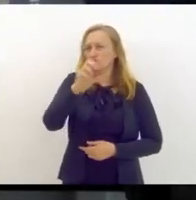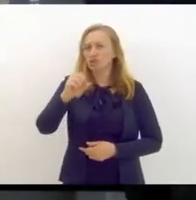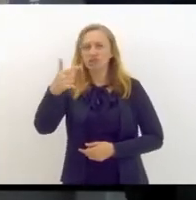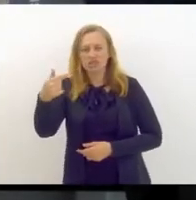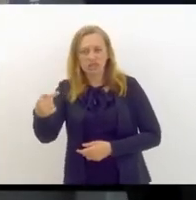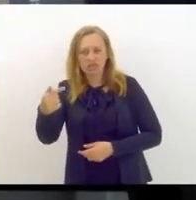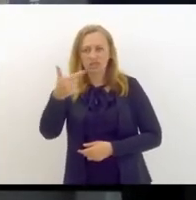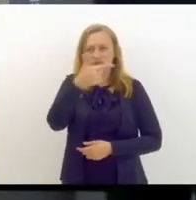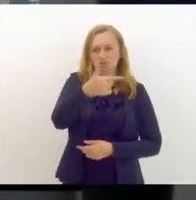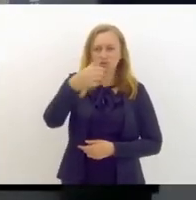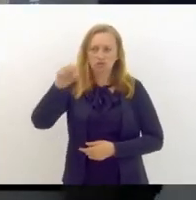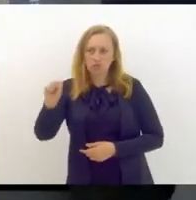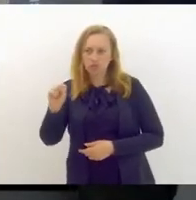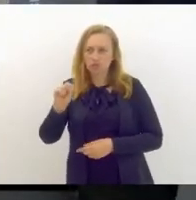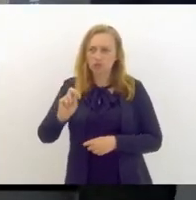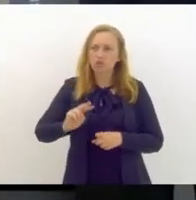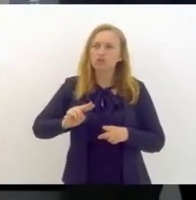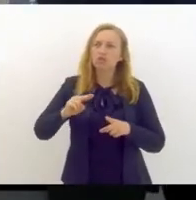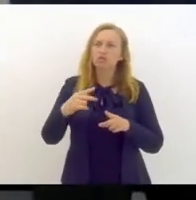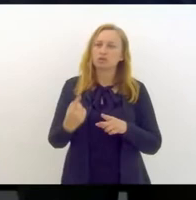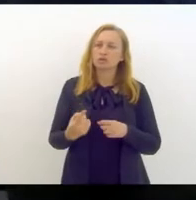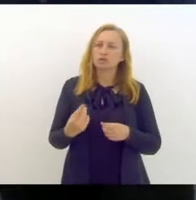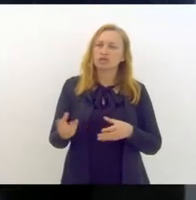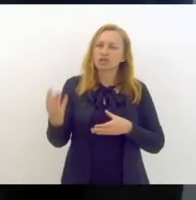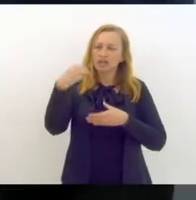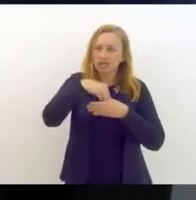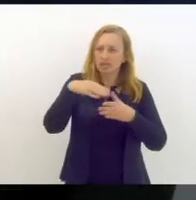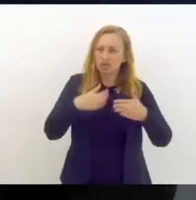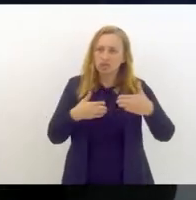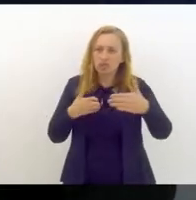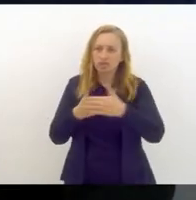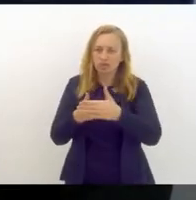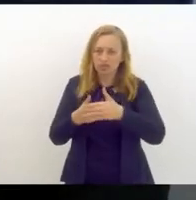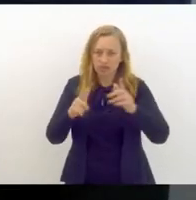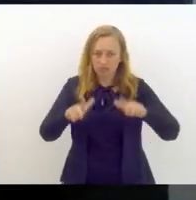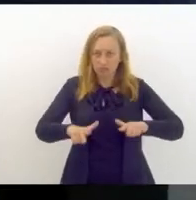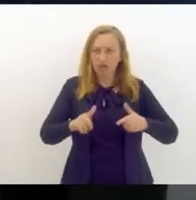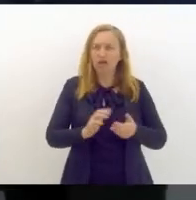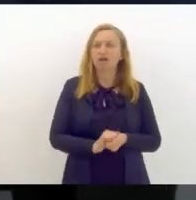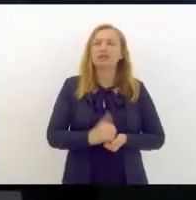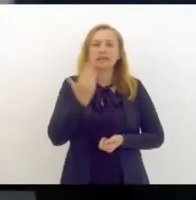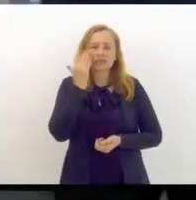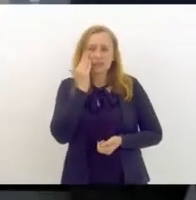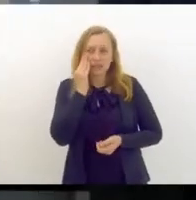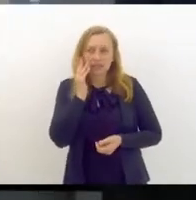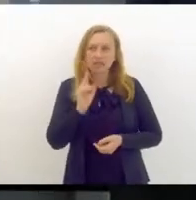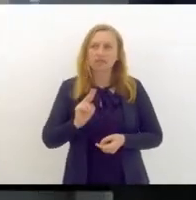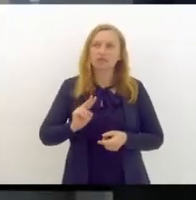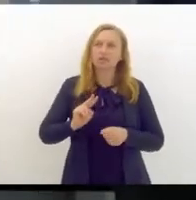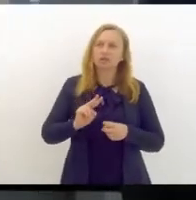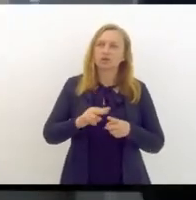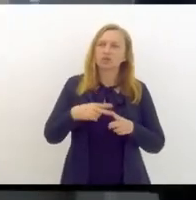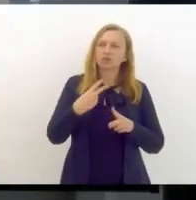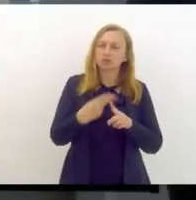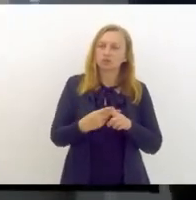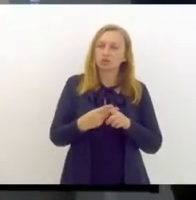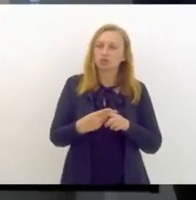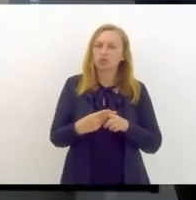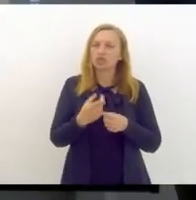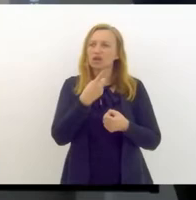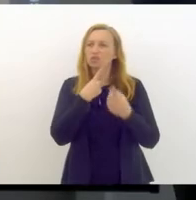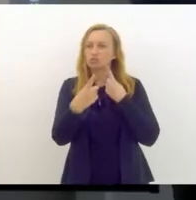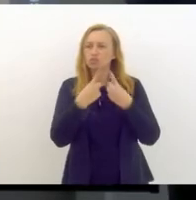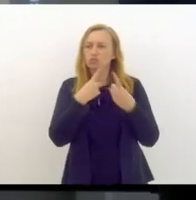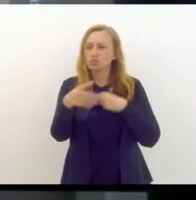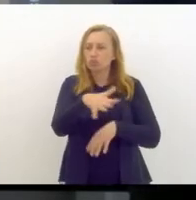área proposta para sua duplicação estava dentro dos limites do refúgio. A gente entende que uma duplicação daquela rodovia,